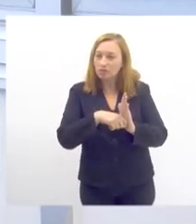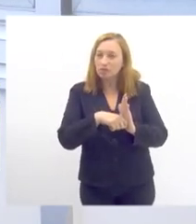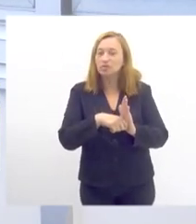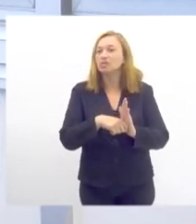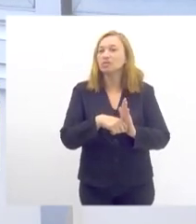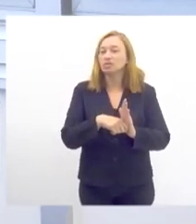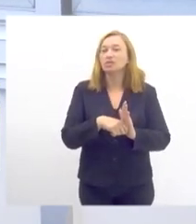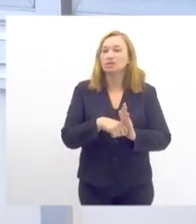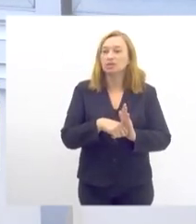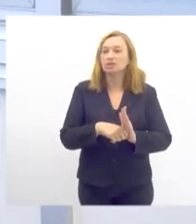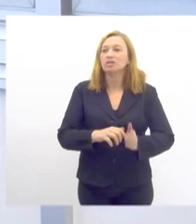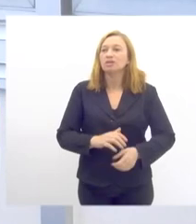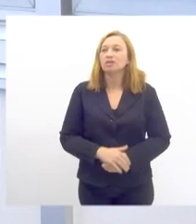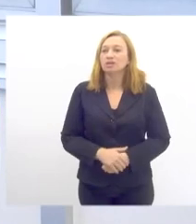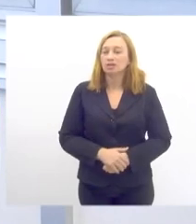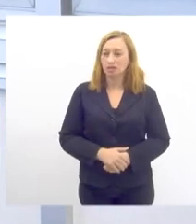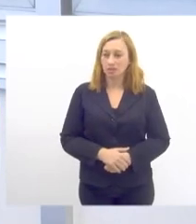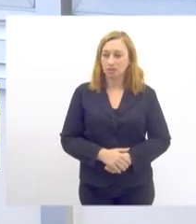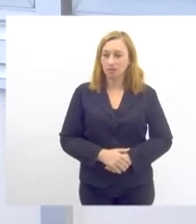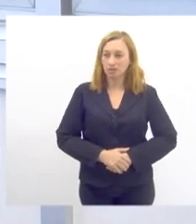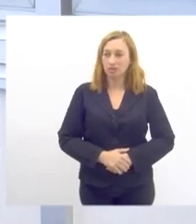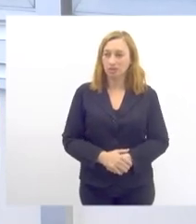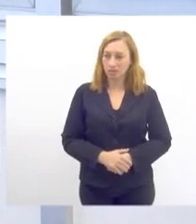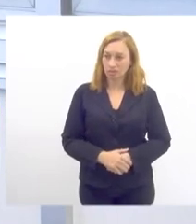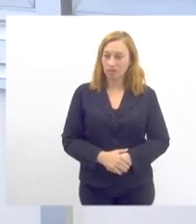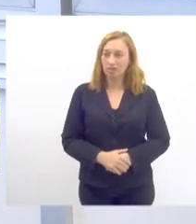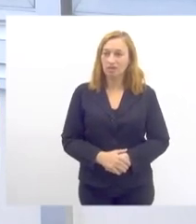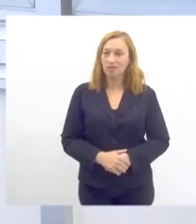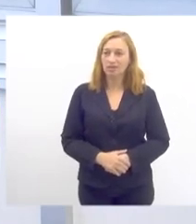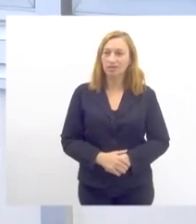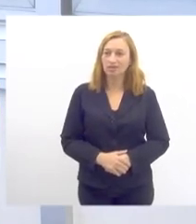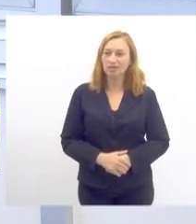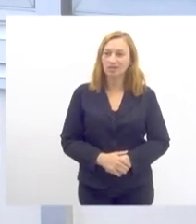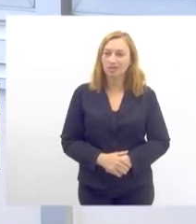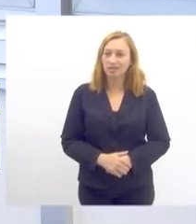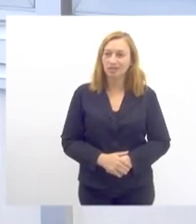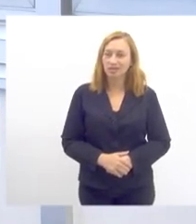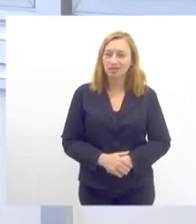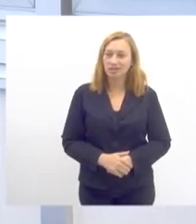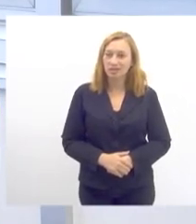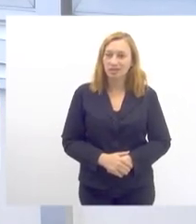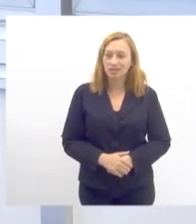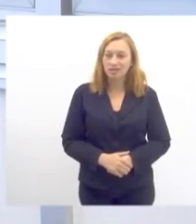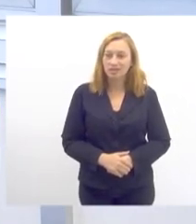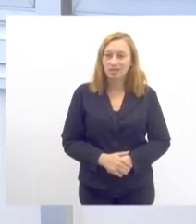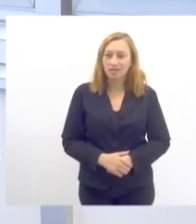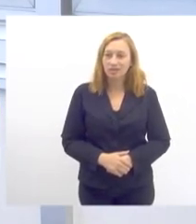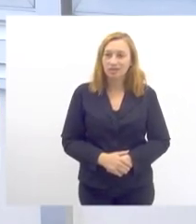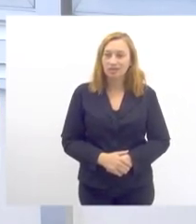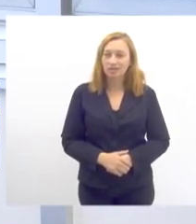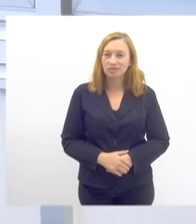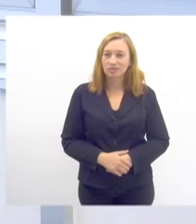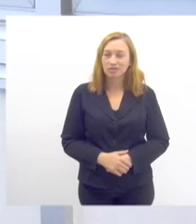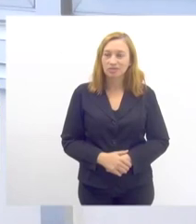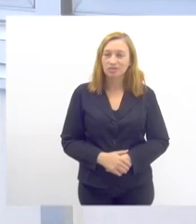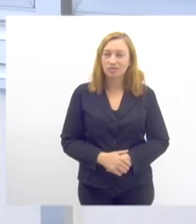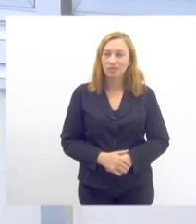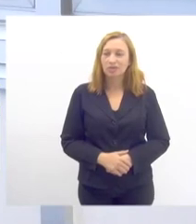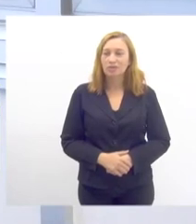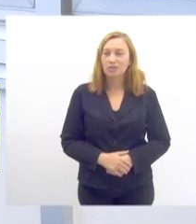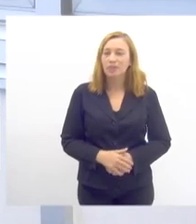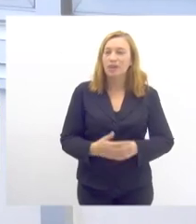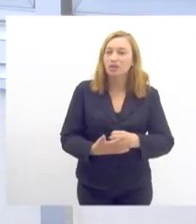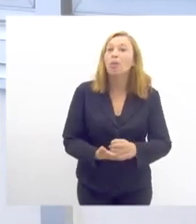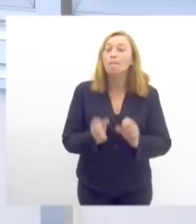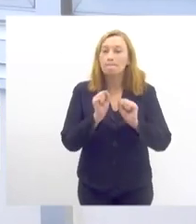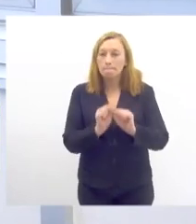contraprestacionais, que é o caso do Detran. Ou seja, a taxação em que o Detran se sustenta, ela